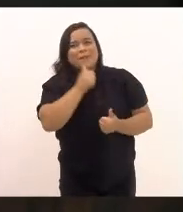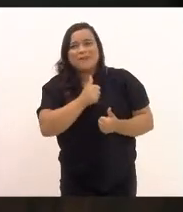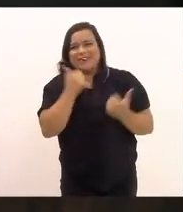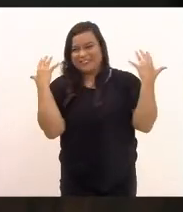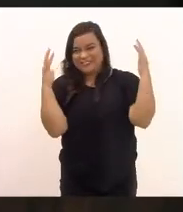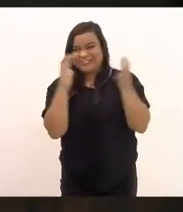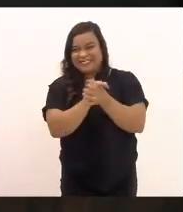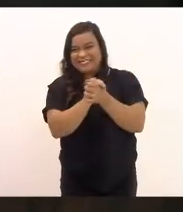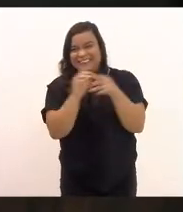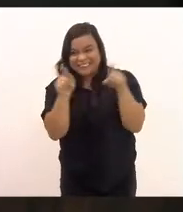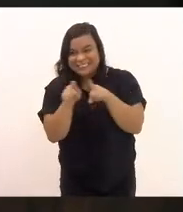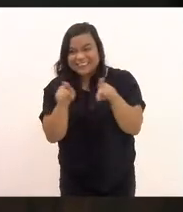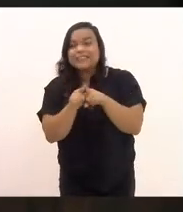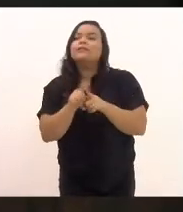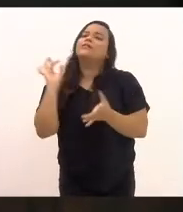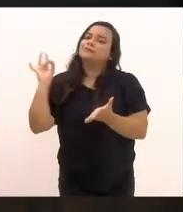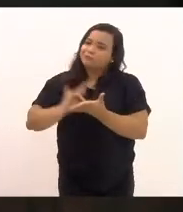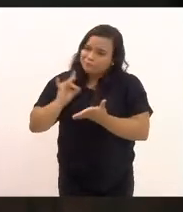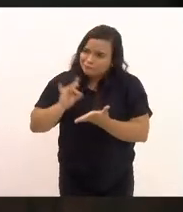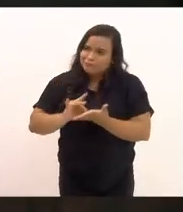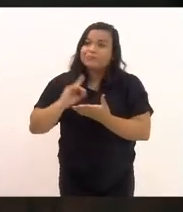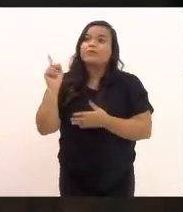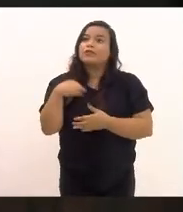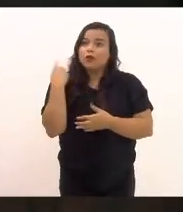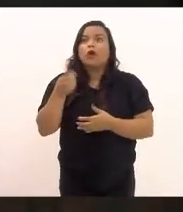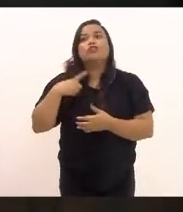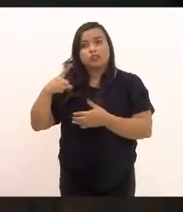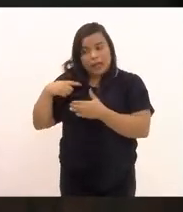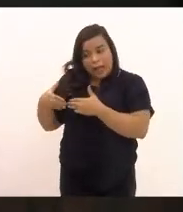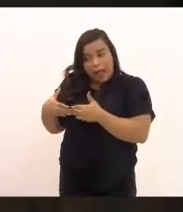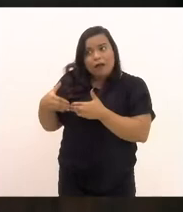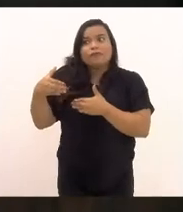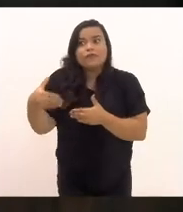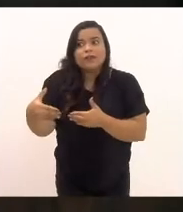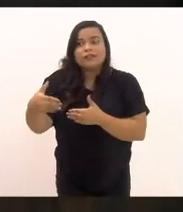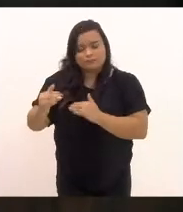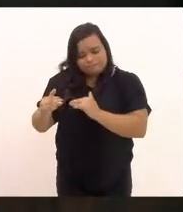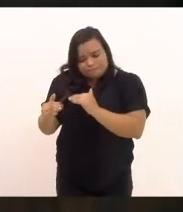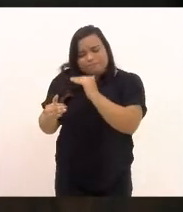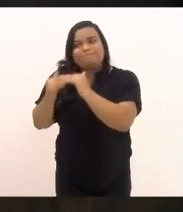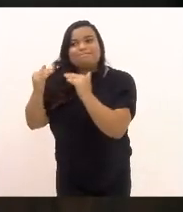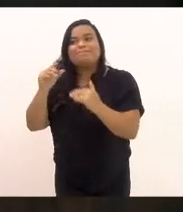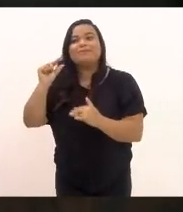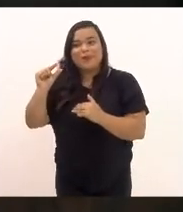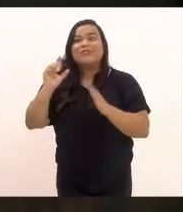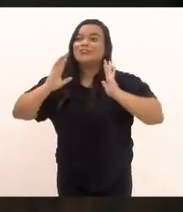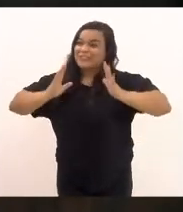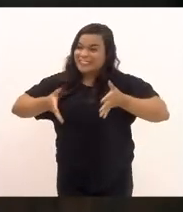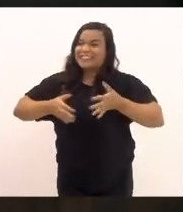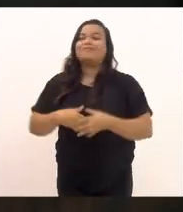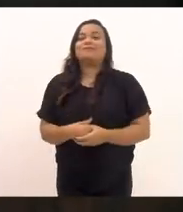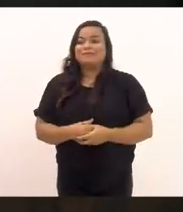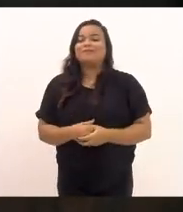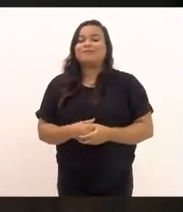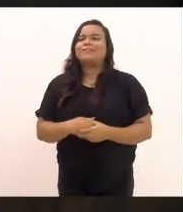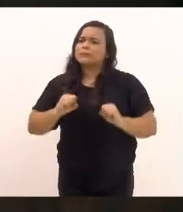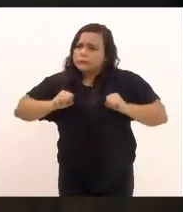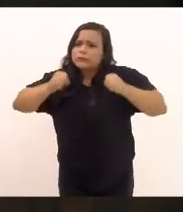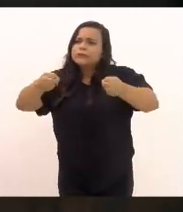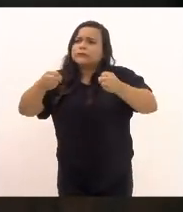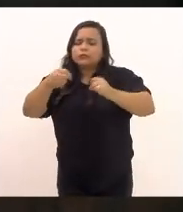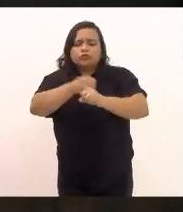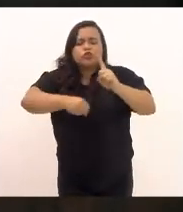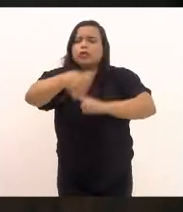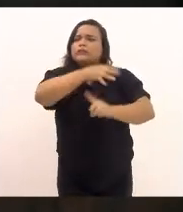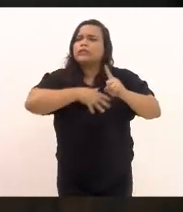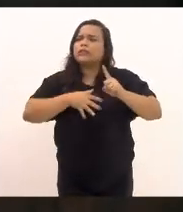de fato, a gente tivemos um pequeno avanço. Nós buscamos uma sociedade mais